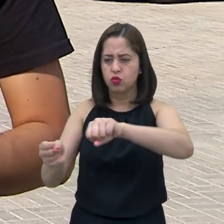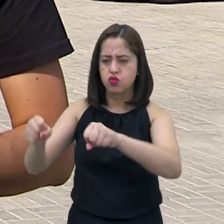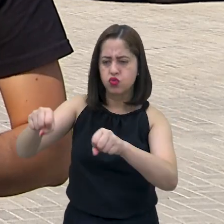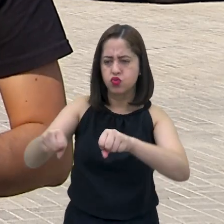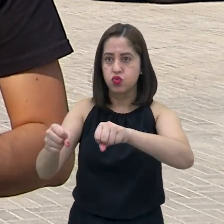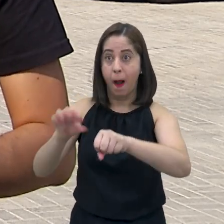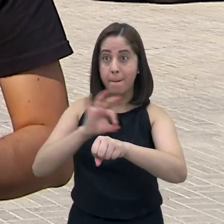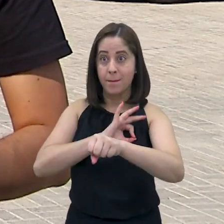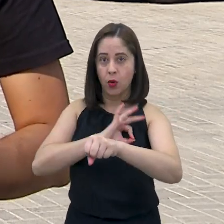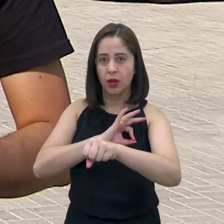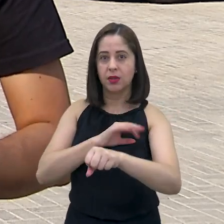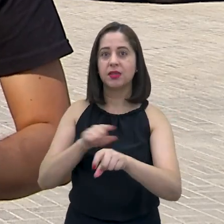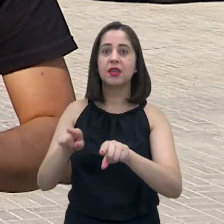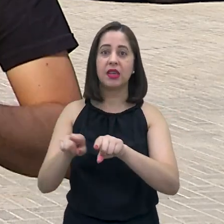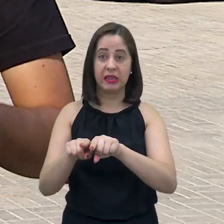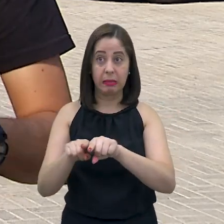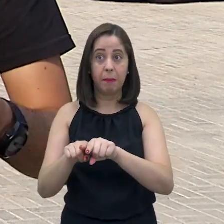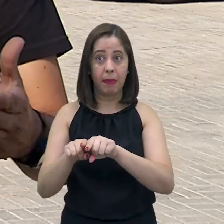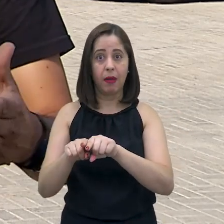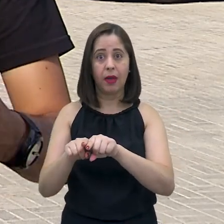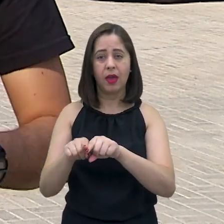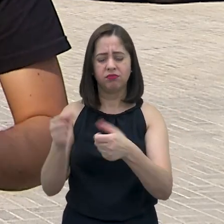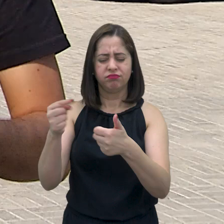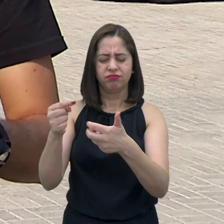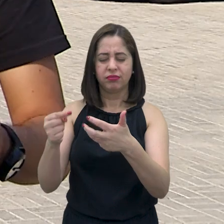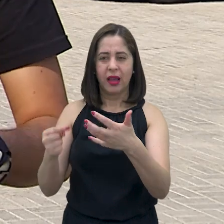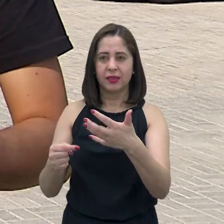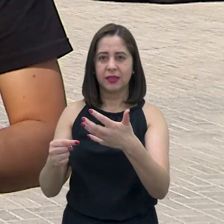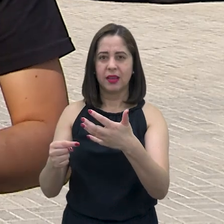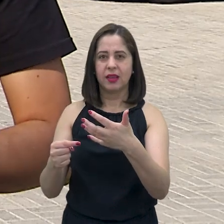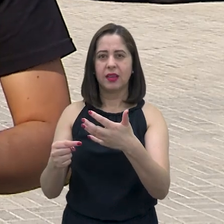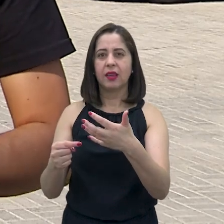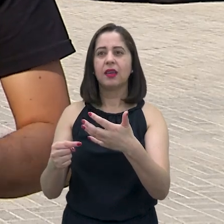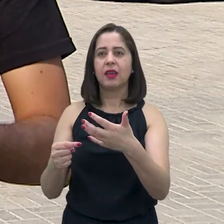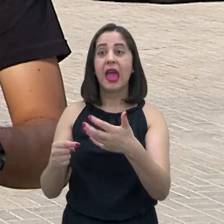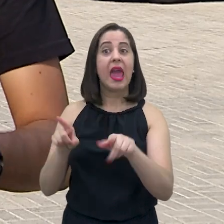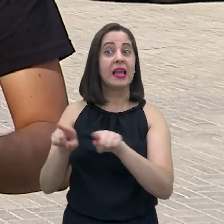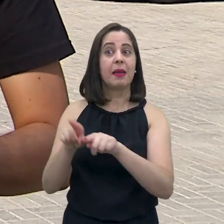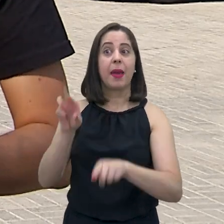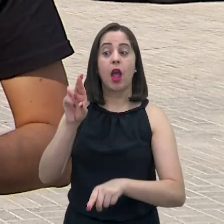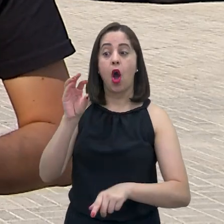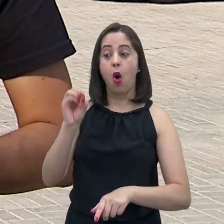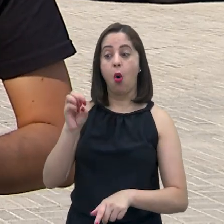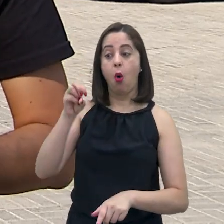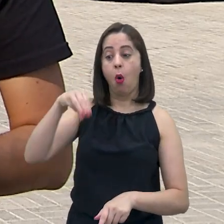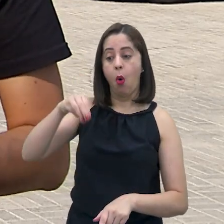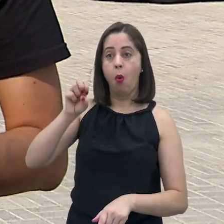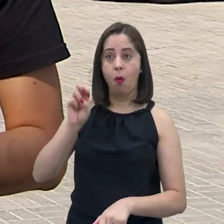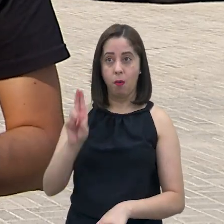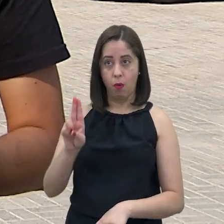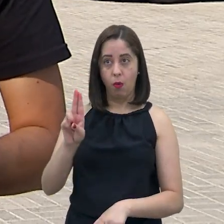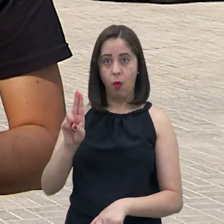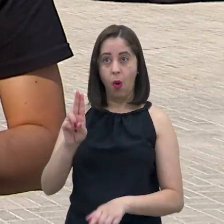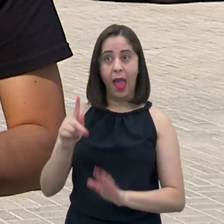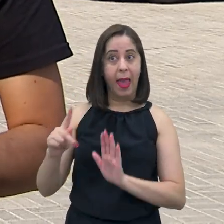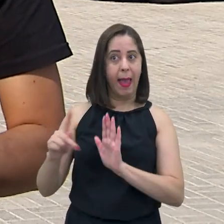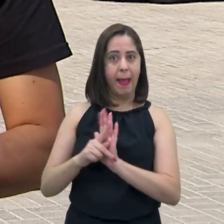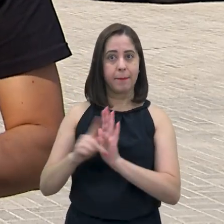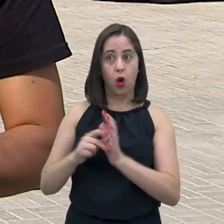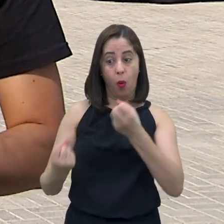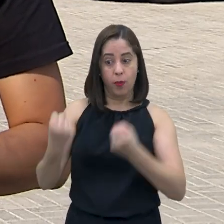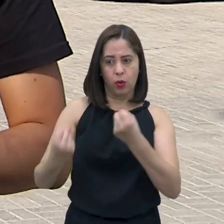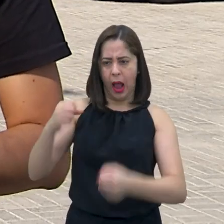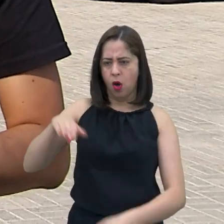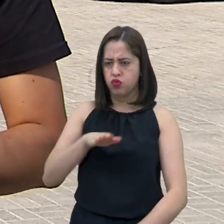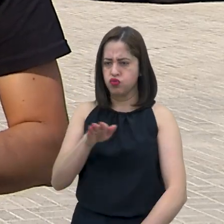o GETAM, e você tem outros, mas esses são os que eu estou me lembrando aqui. Tem a ROMU, que é um grupamento aí de ronda